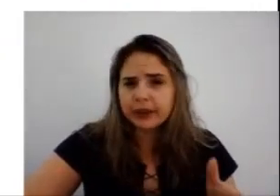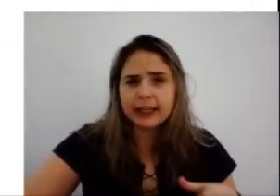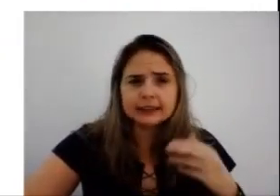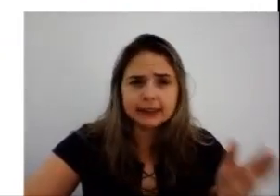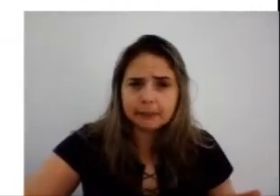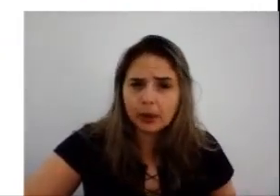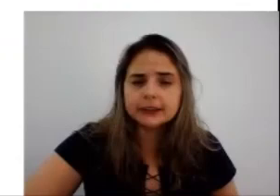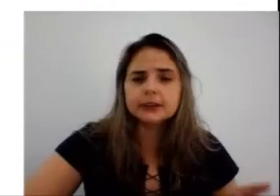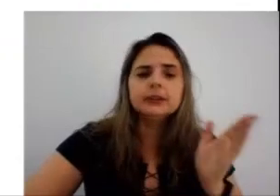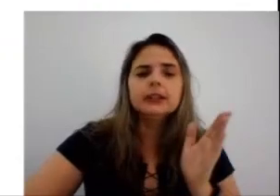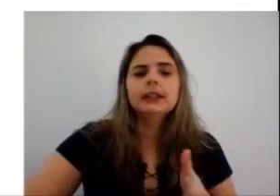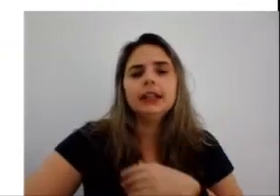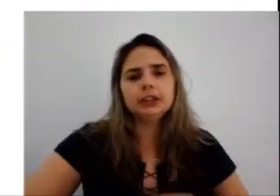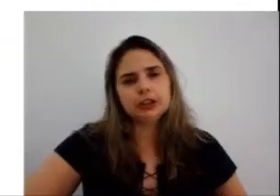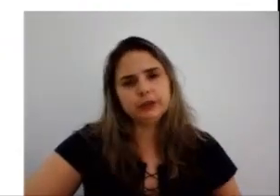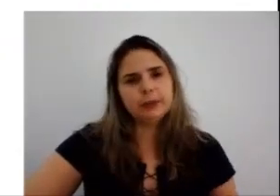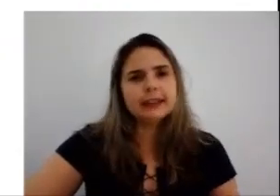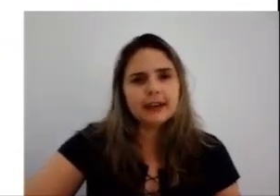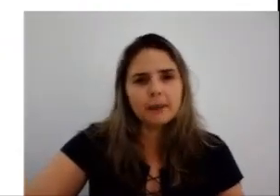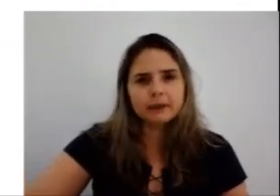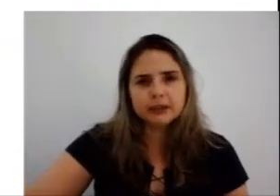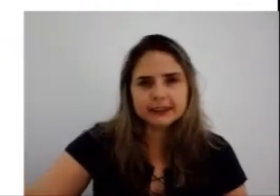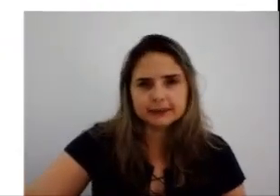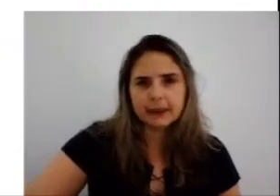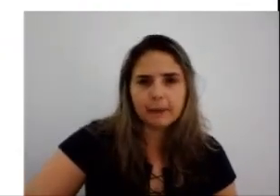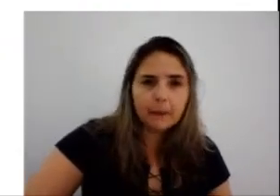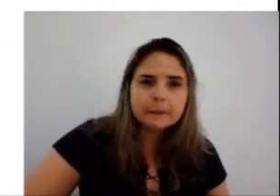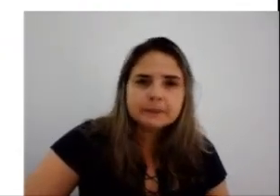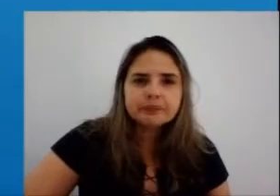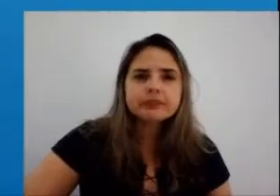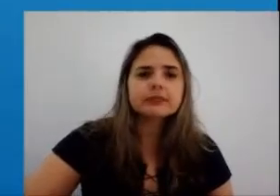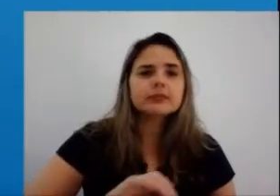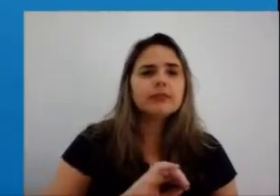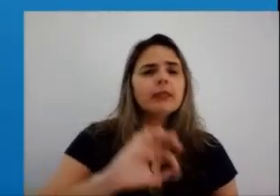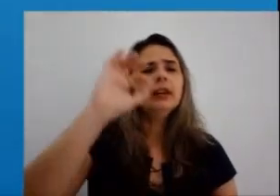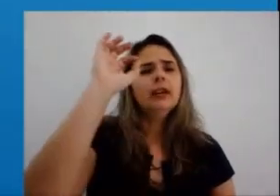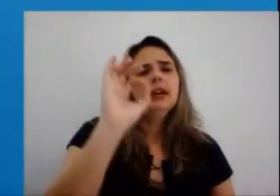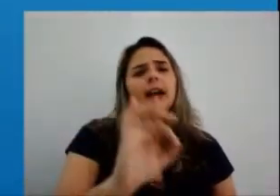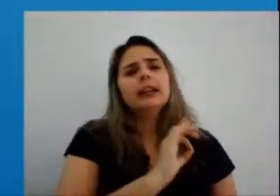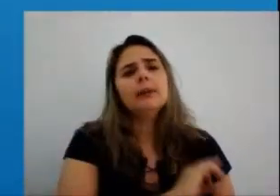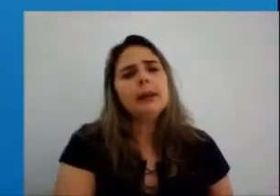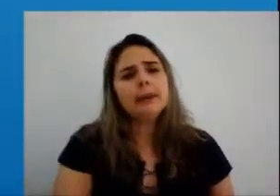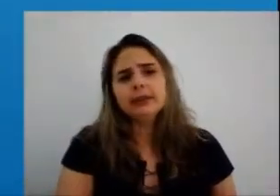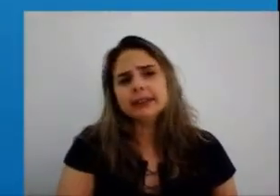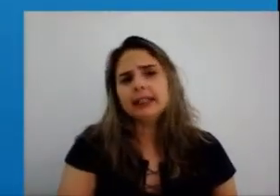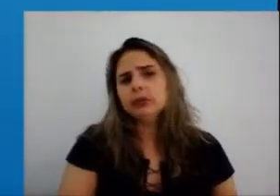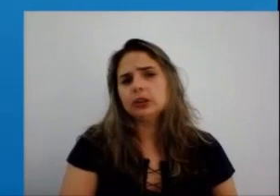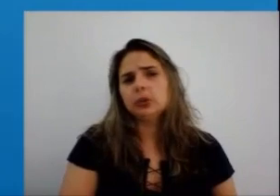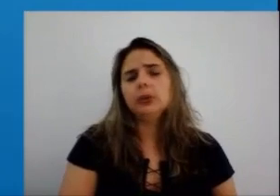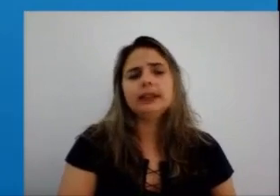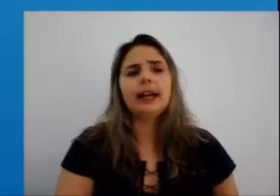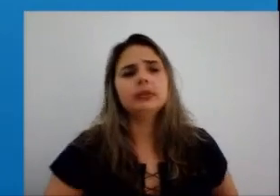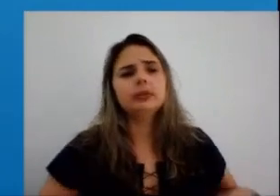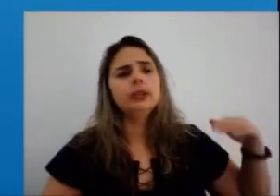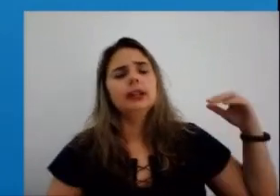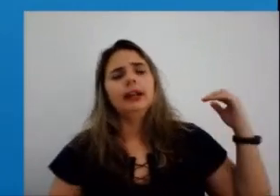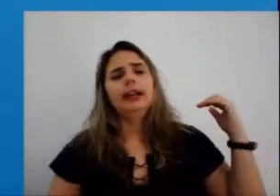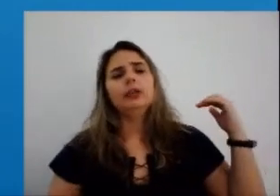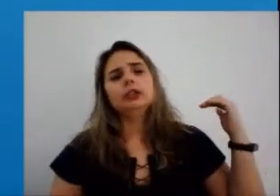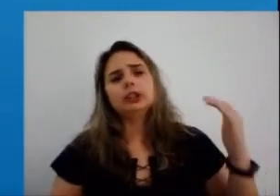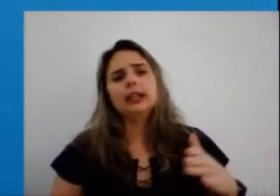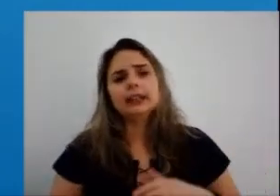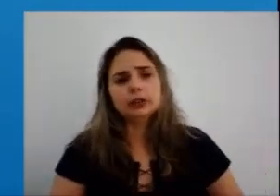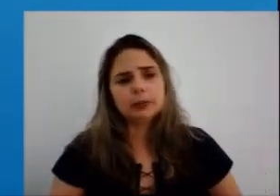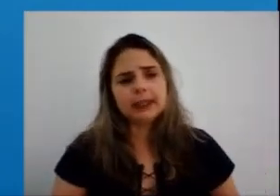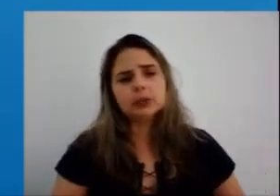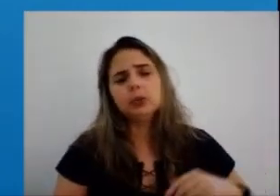a transferência, depósito. E a gente envia o material para você, tá bom? Também para você aí o nosso contato,